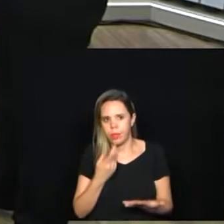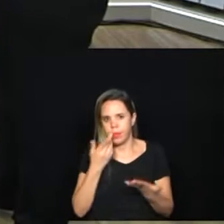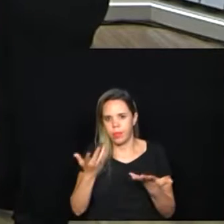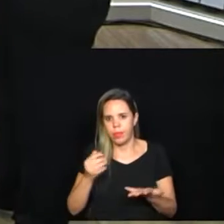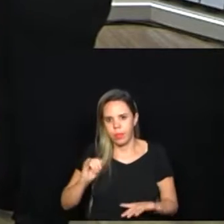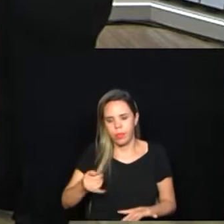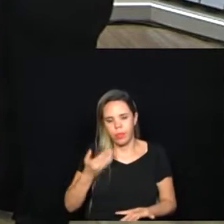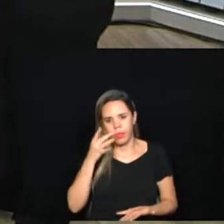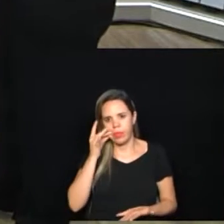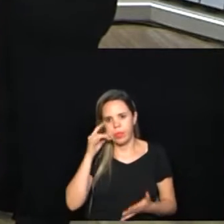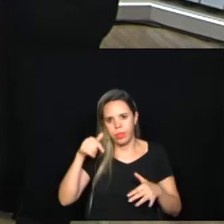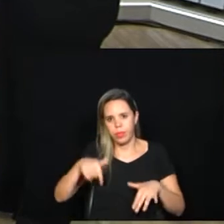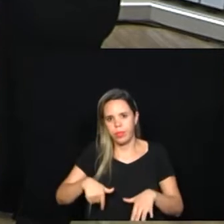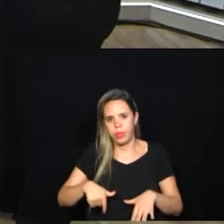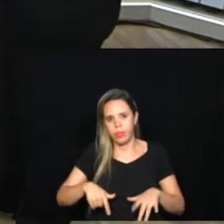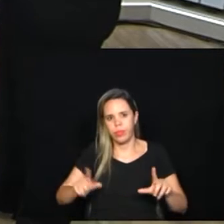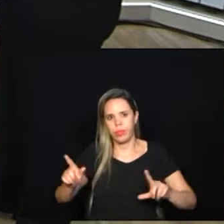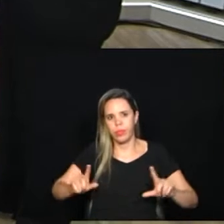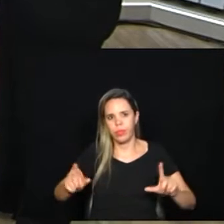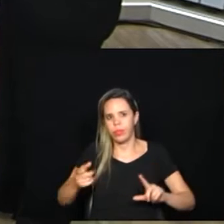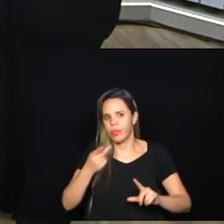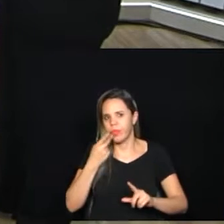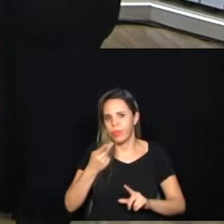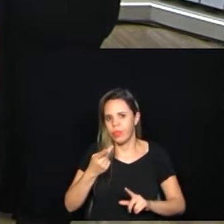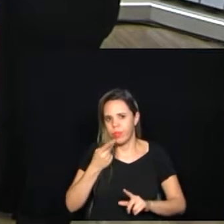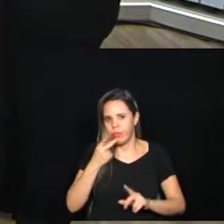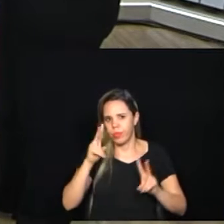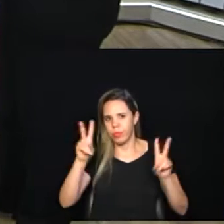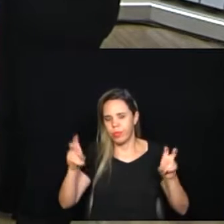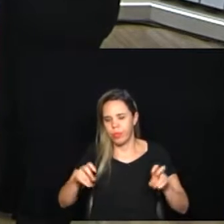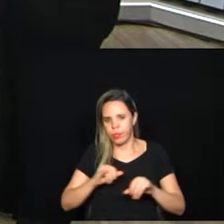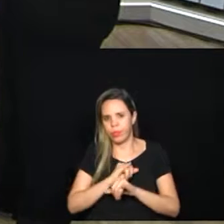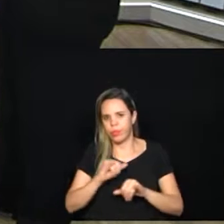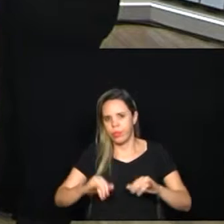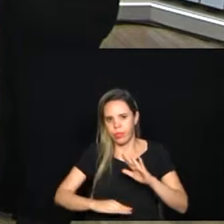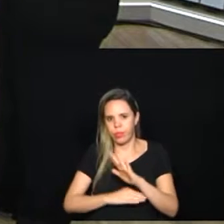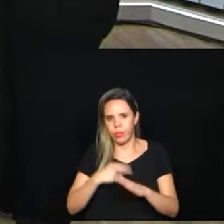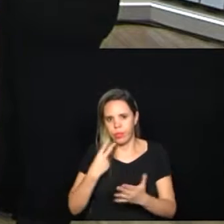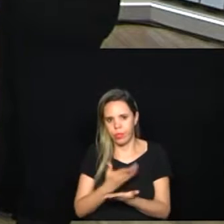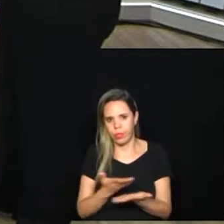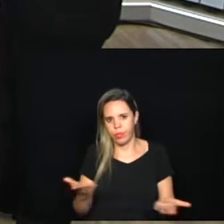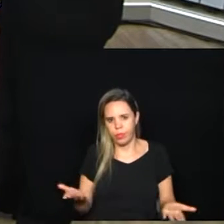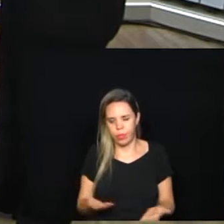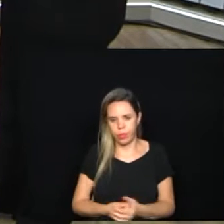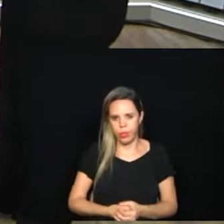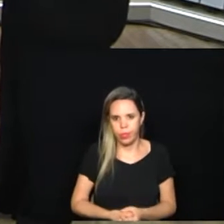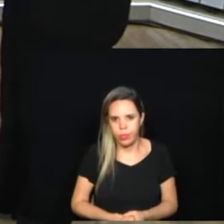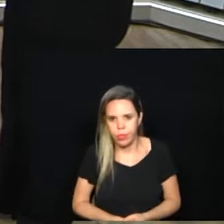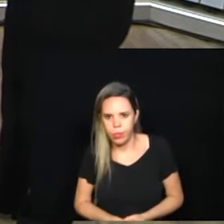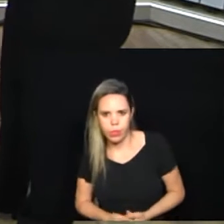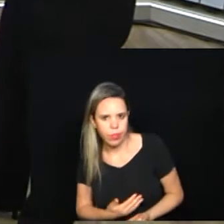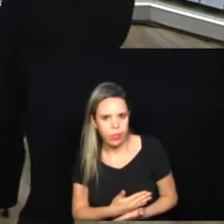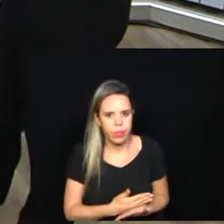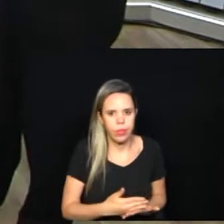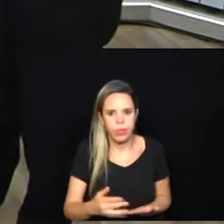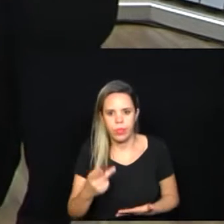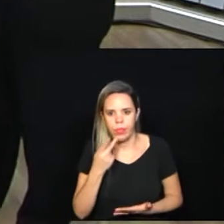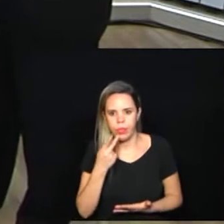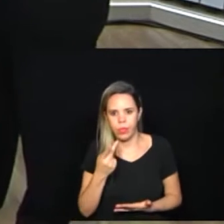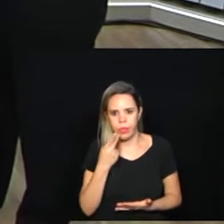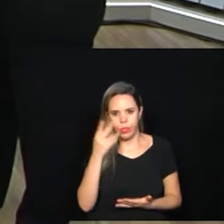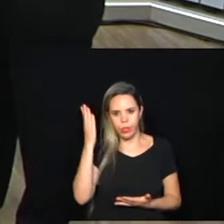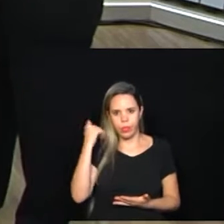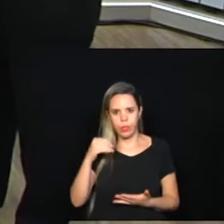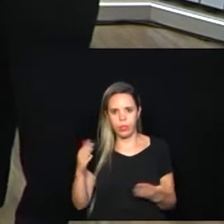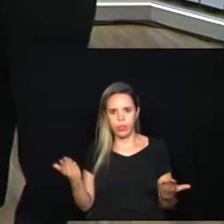quero aproveitar sua presença nos nossos estúdios para nós falarmos das notícias do Legislativo. E eu começo falando, você sabe